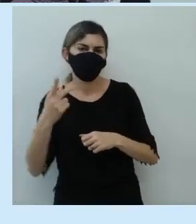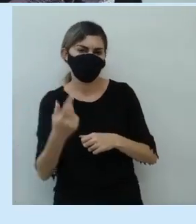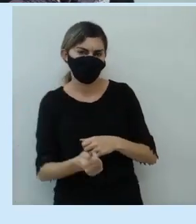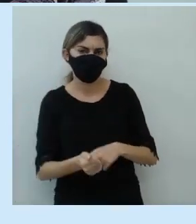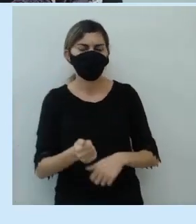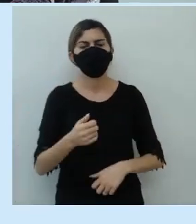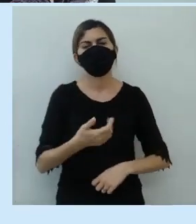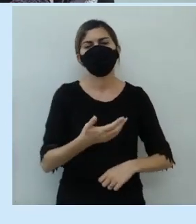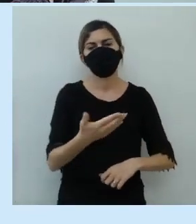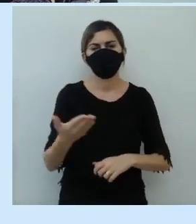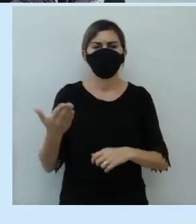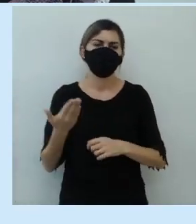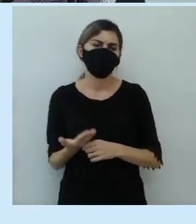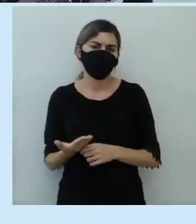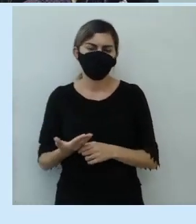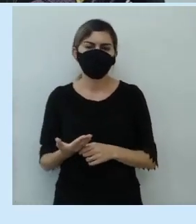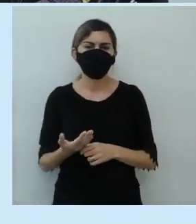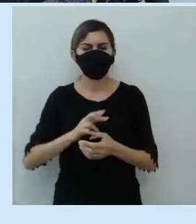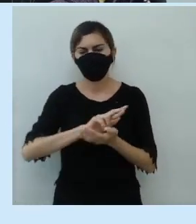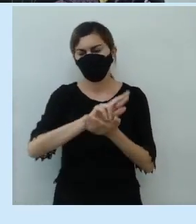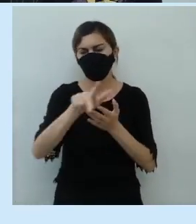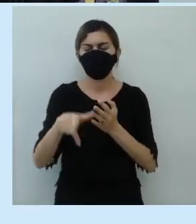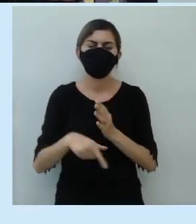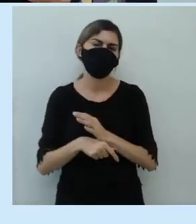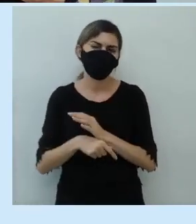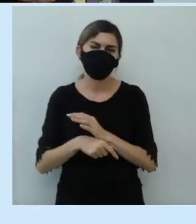isso em várias